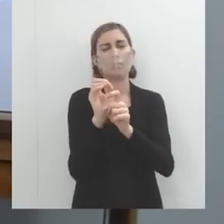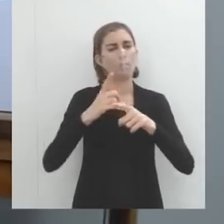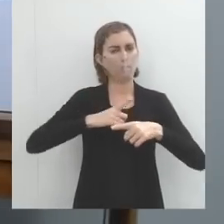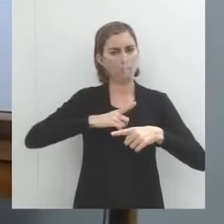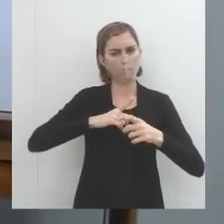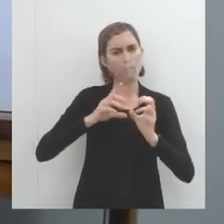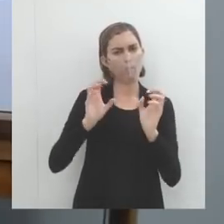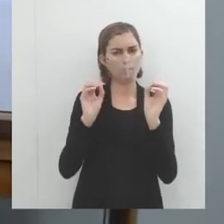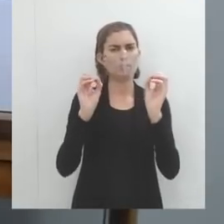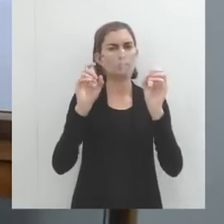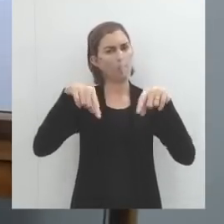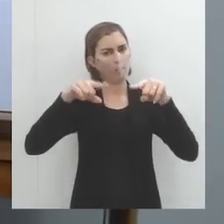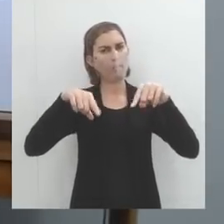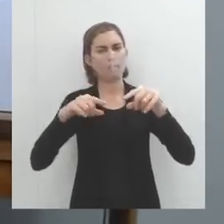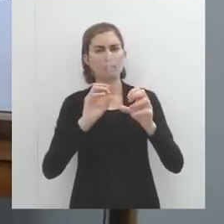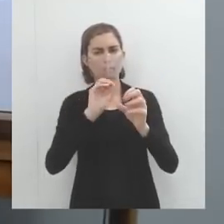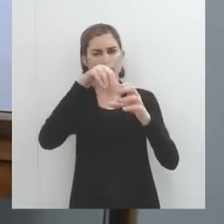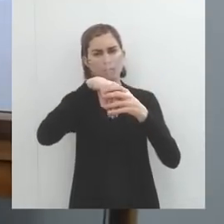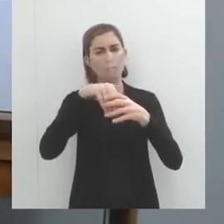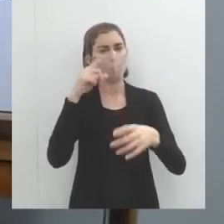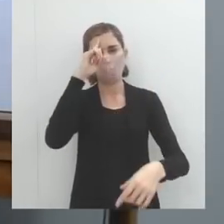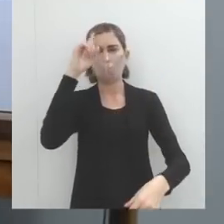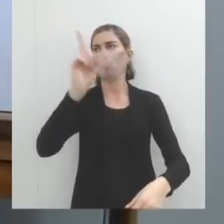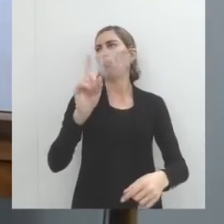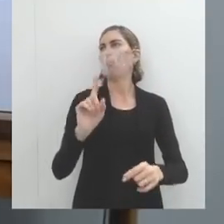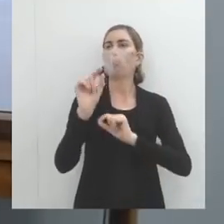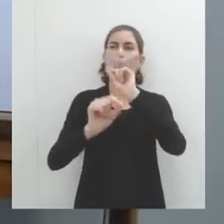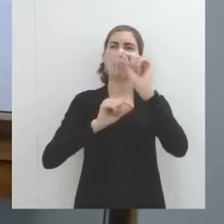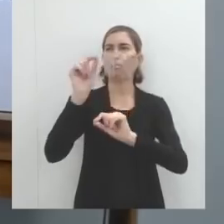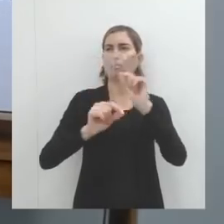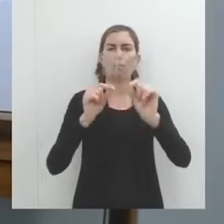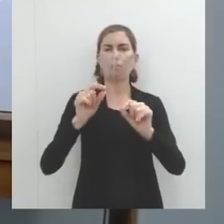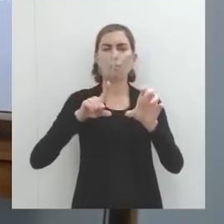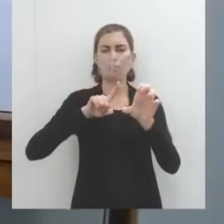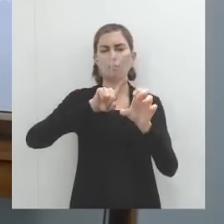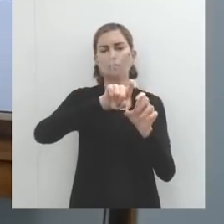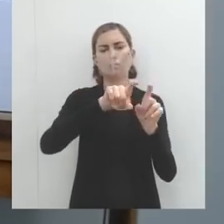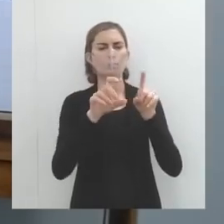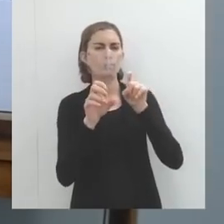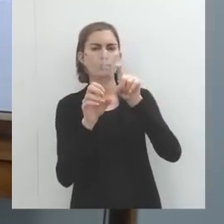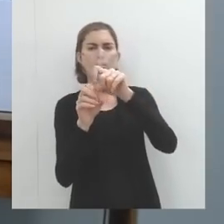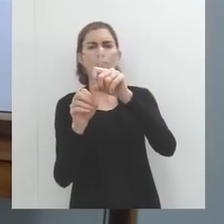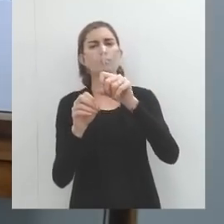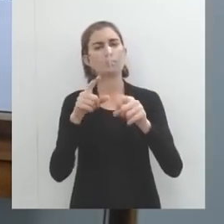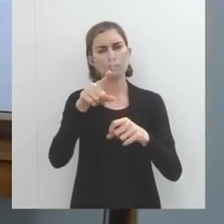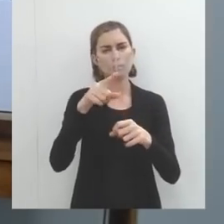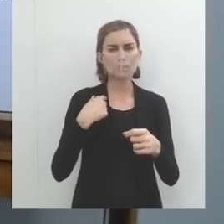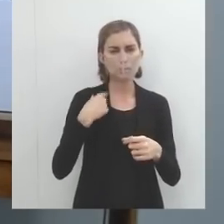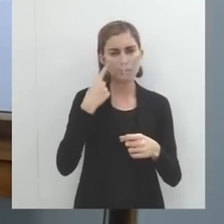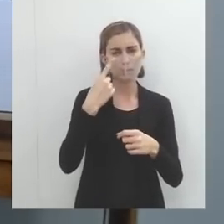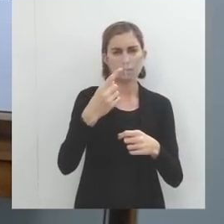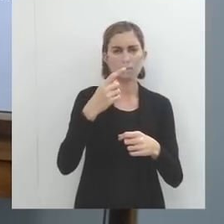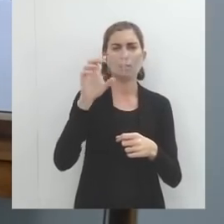a espermatogênese. Mas eu não lembro o que é espermatogênese. Menino, toda vez que vocês pegarem esse